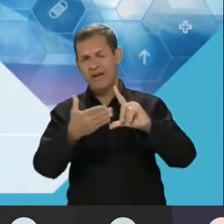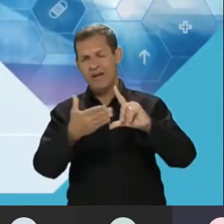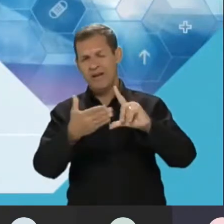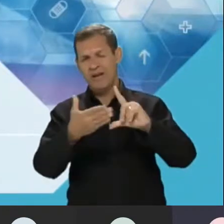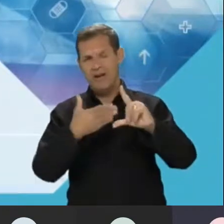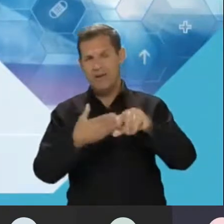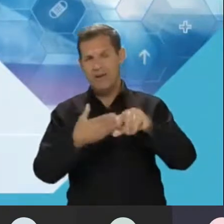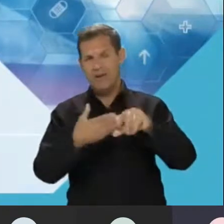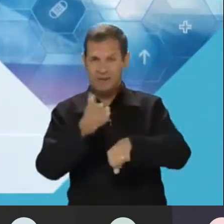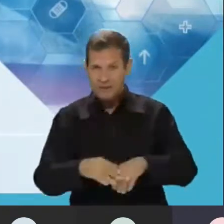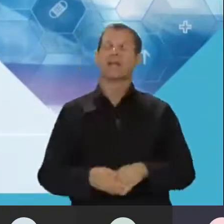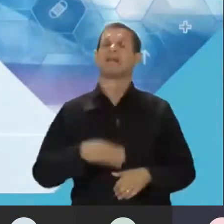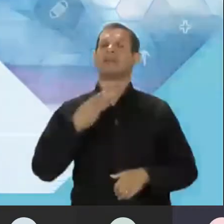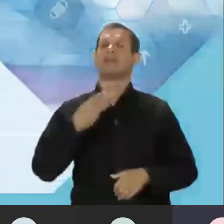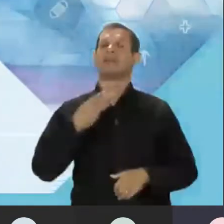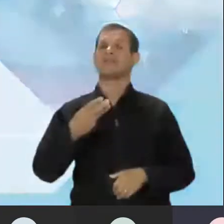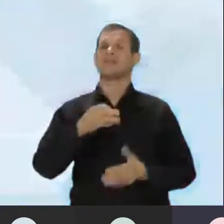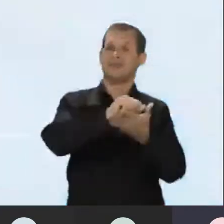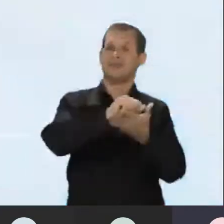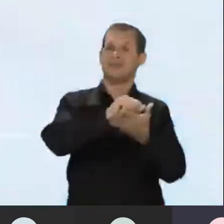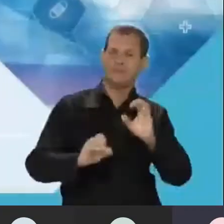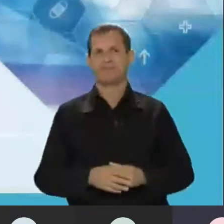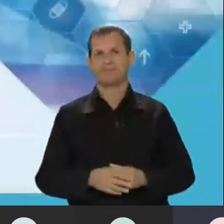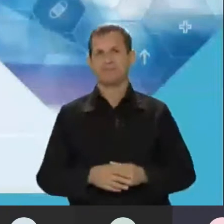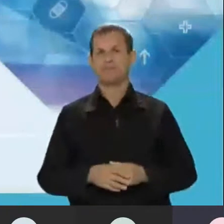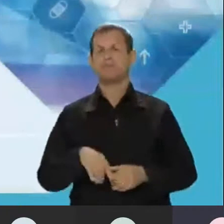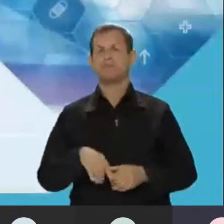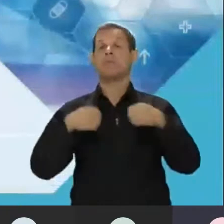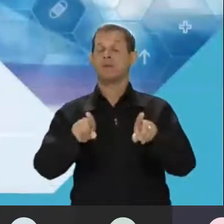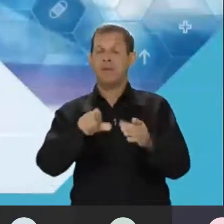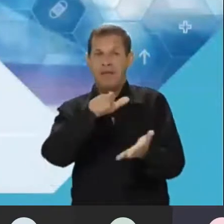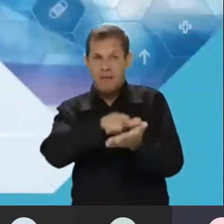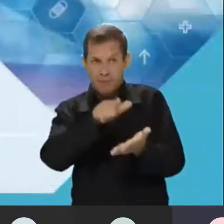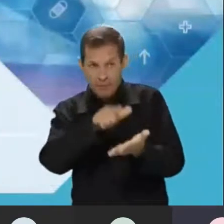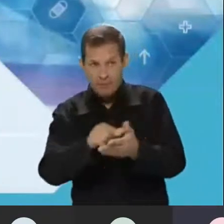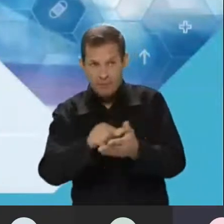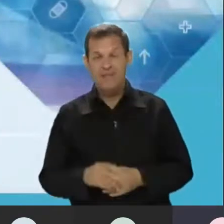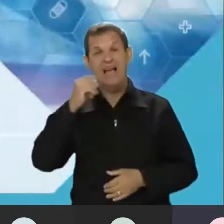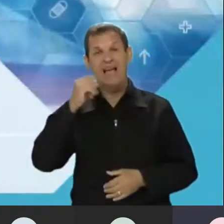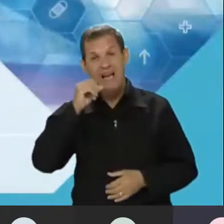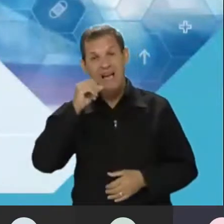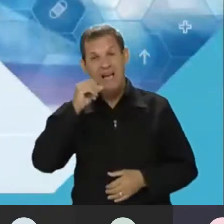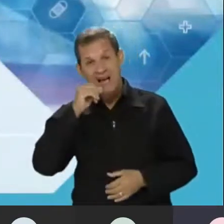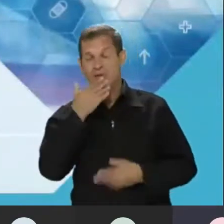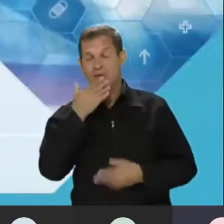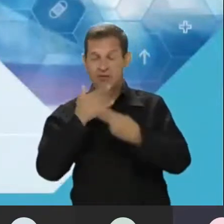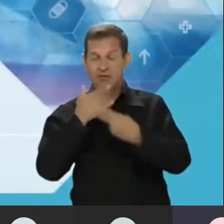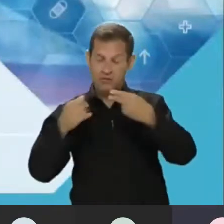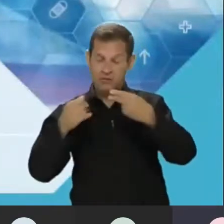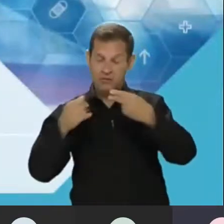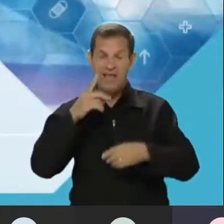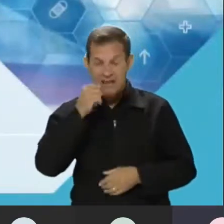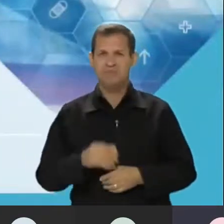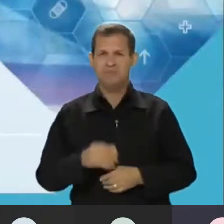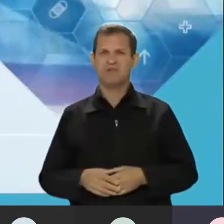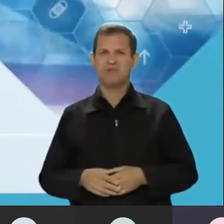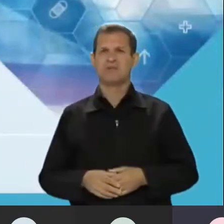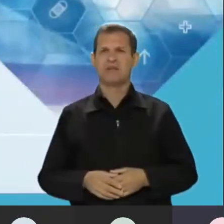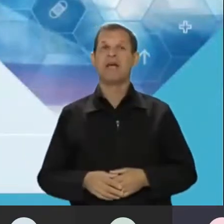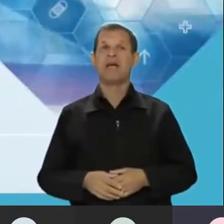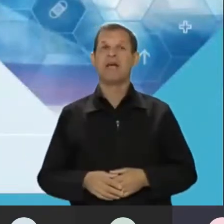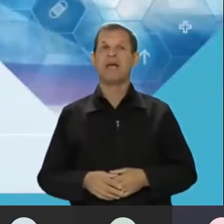segunda aula prática, essas 3 atividades. Vamos precisar de papel, lápis colorido, tá? Lapiseira,